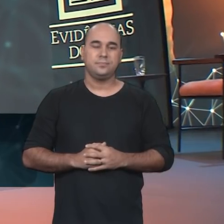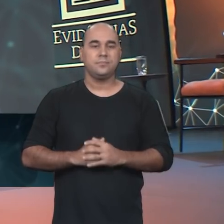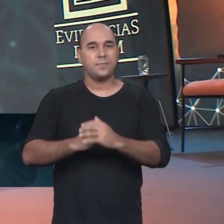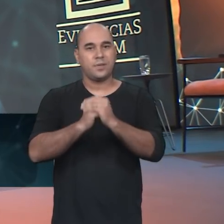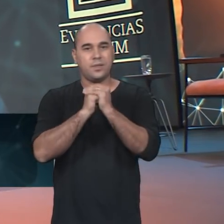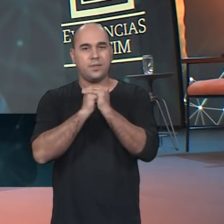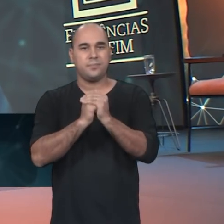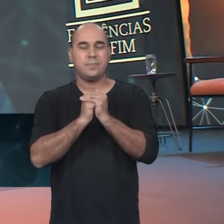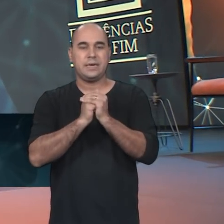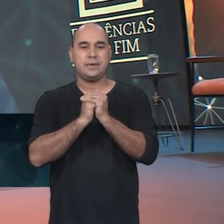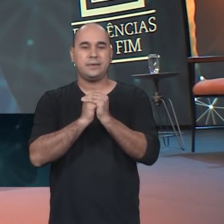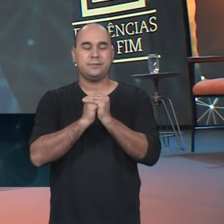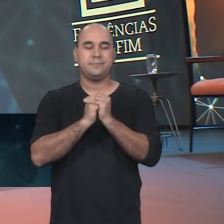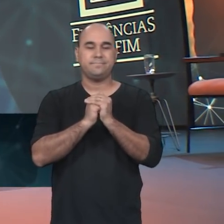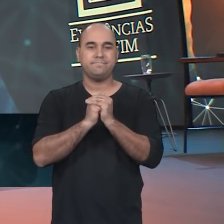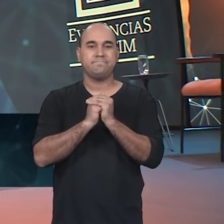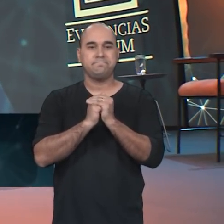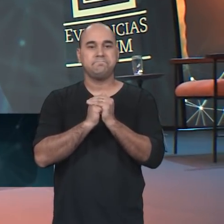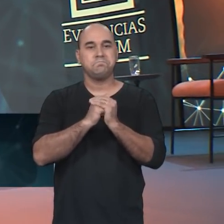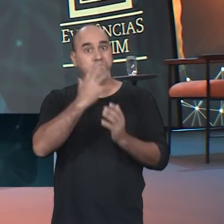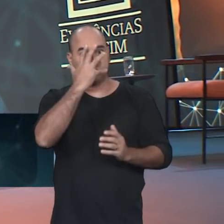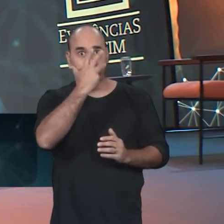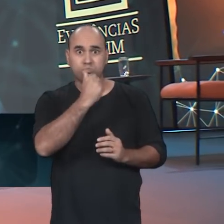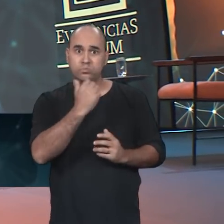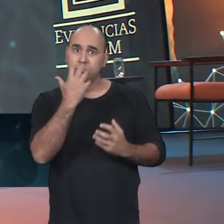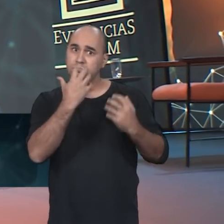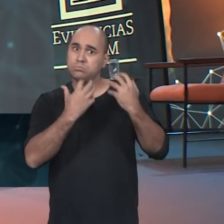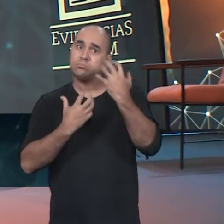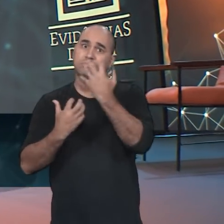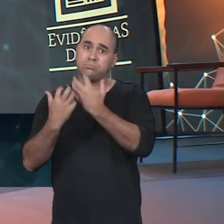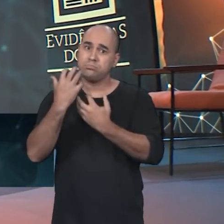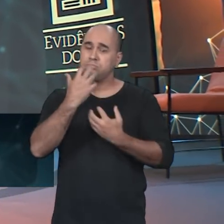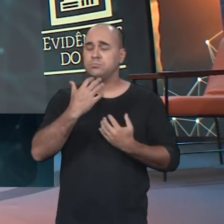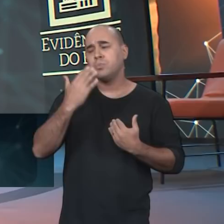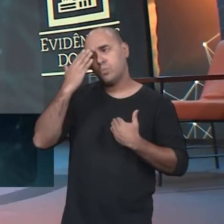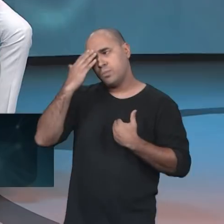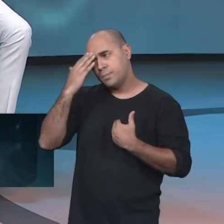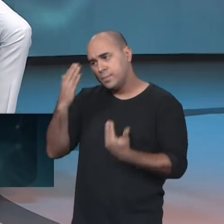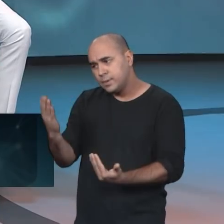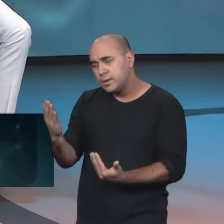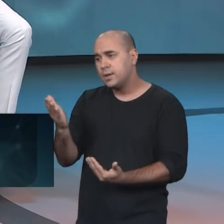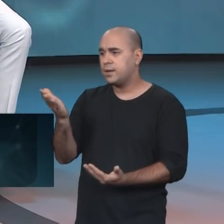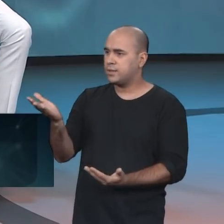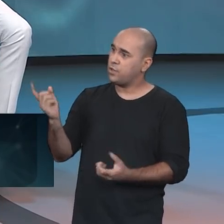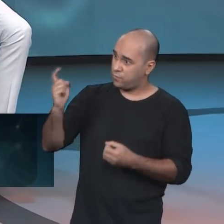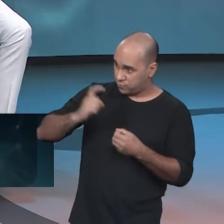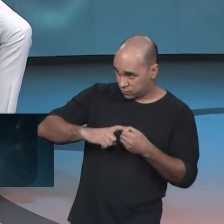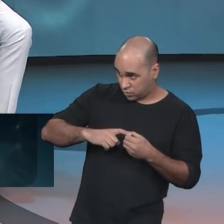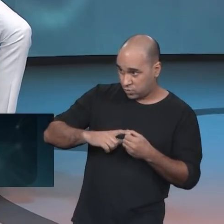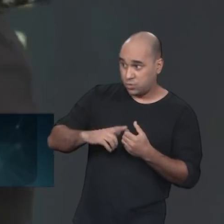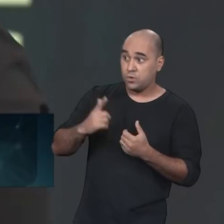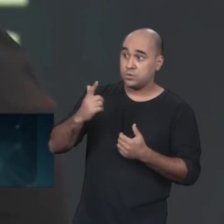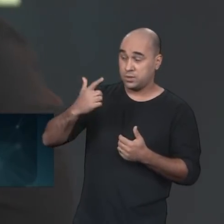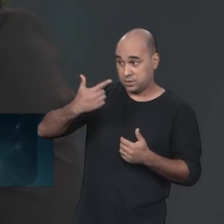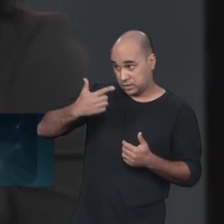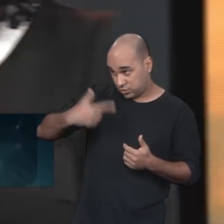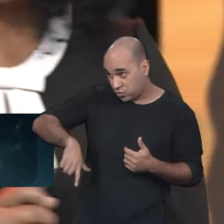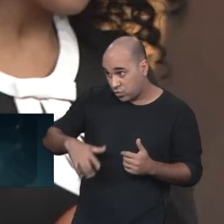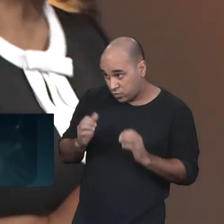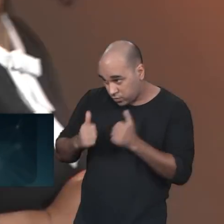Amém. Linda música de Cíntia Nascimento. Cíntia, mais uma vez, obrigado. Você volta para cantar ainda hoje, tá